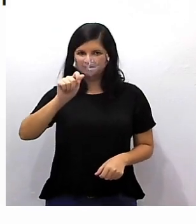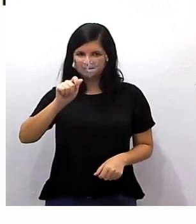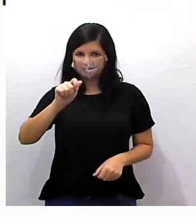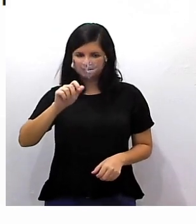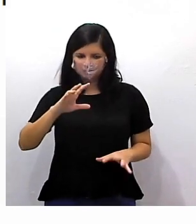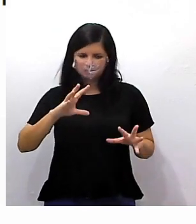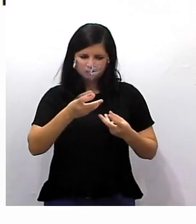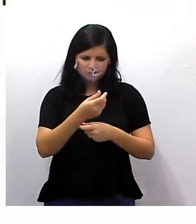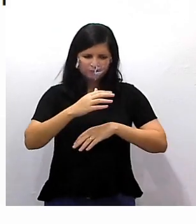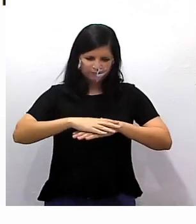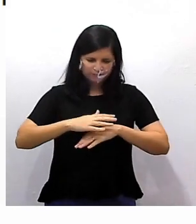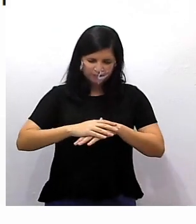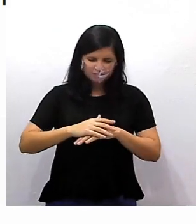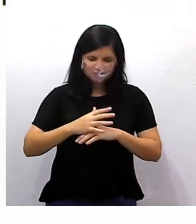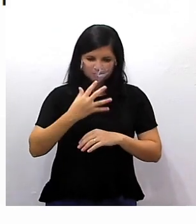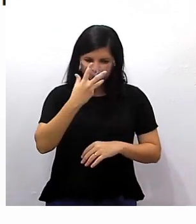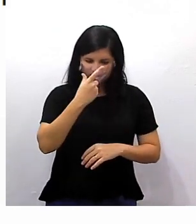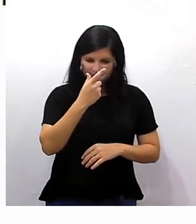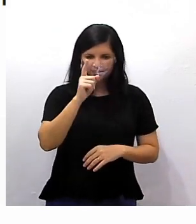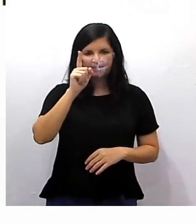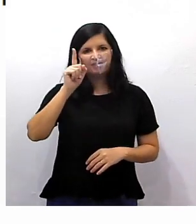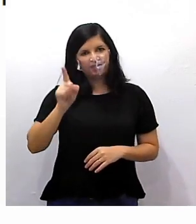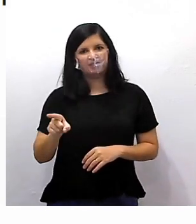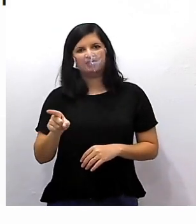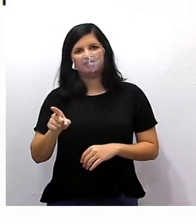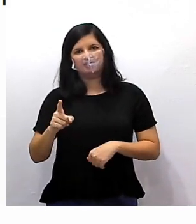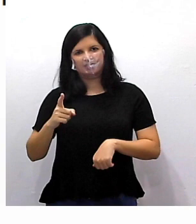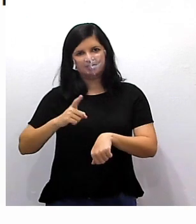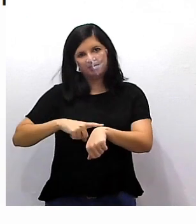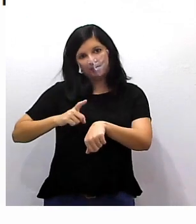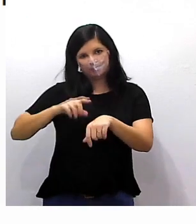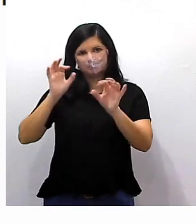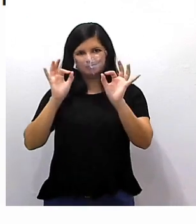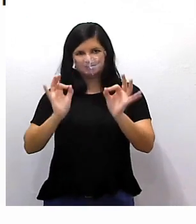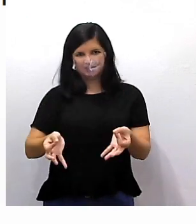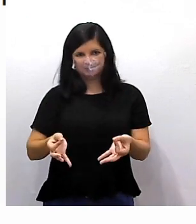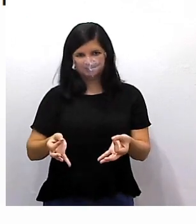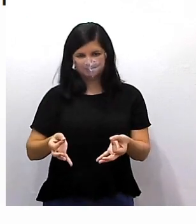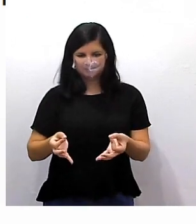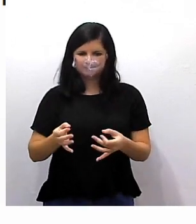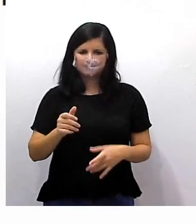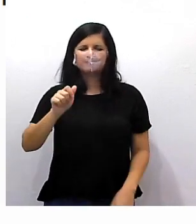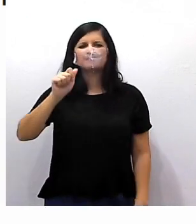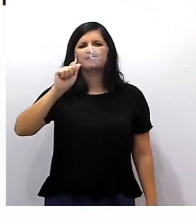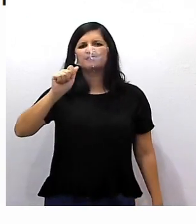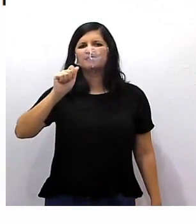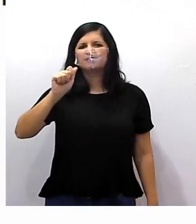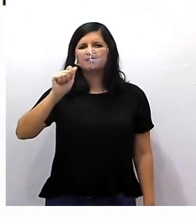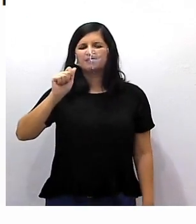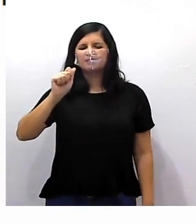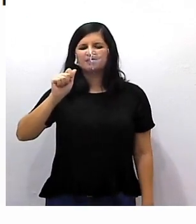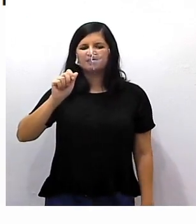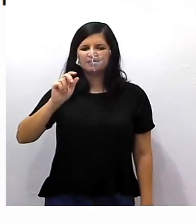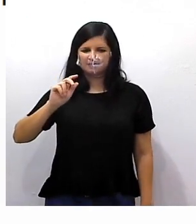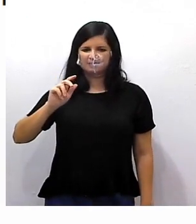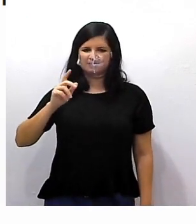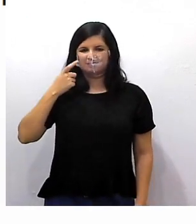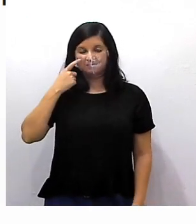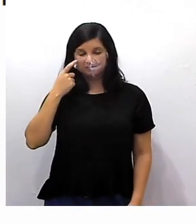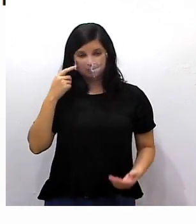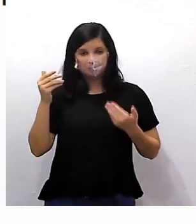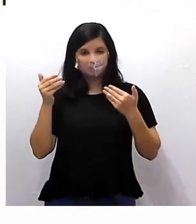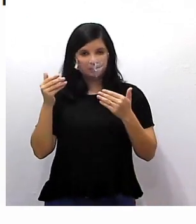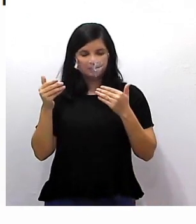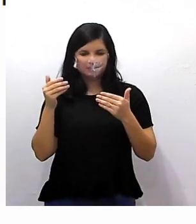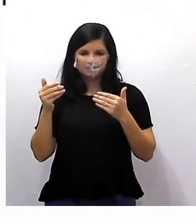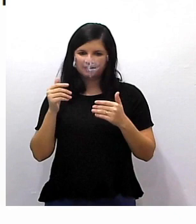feito de forma bonita por ele no tempo certo. Então, observa a letra A. He had made everything beautiful in its